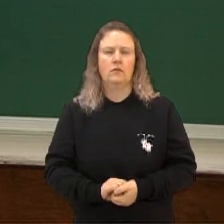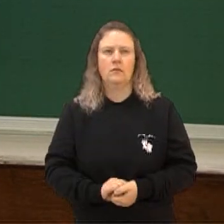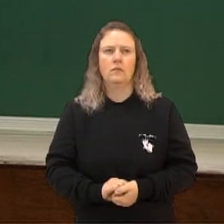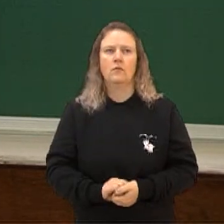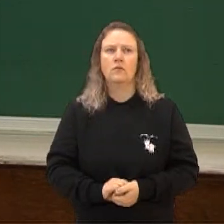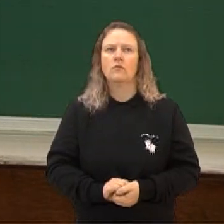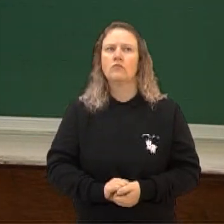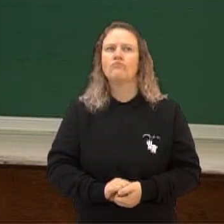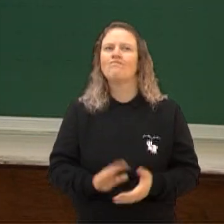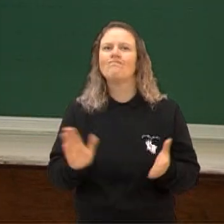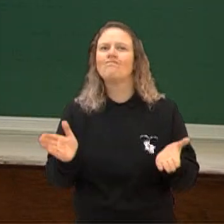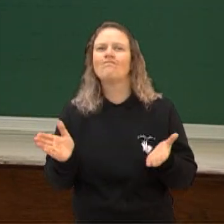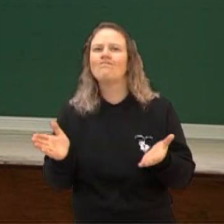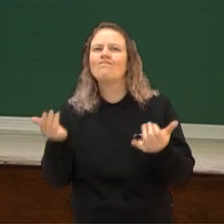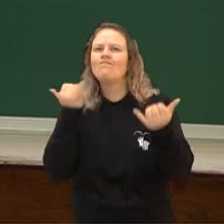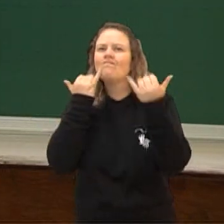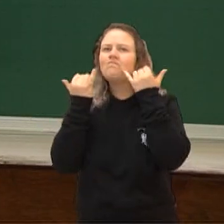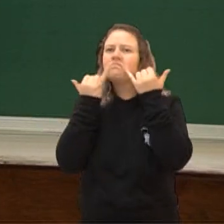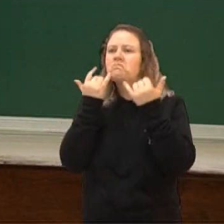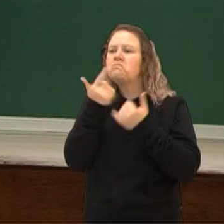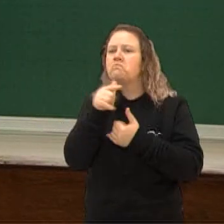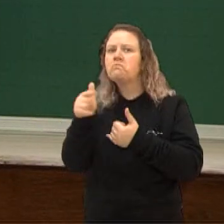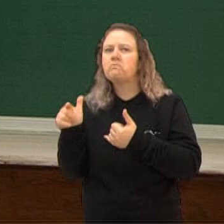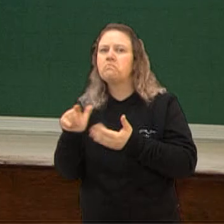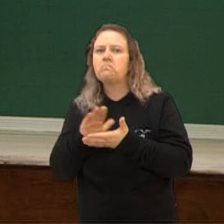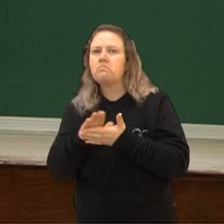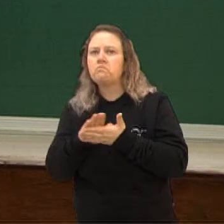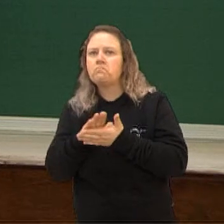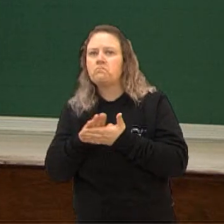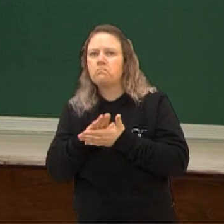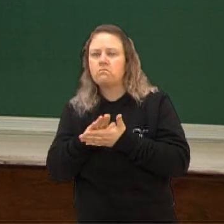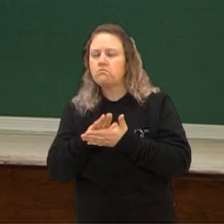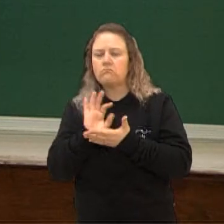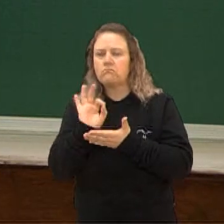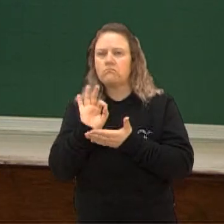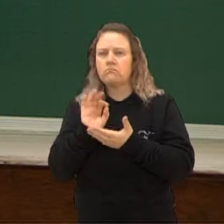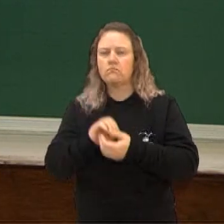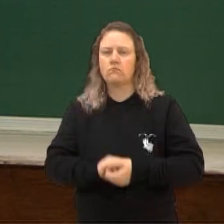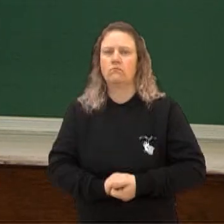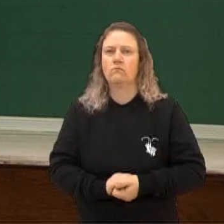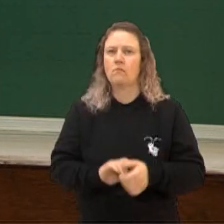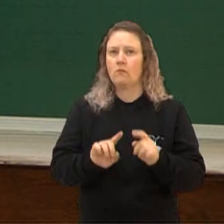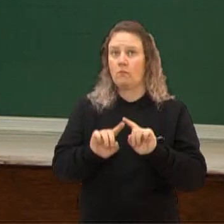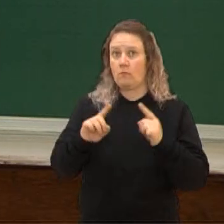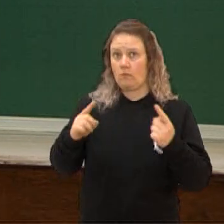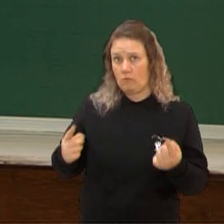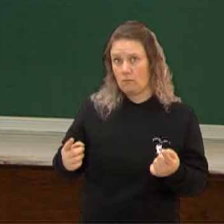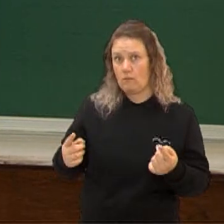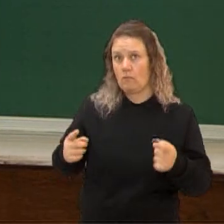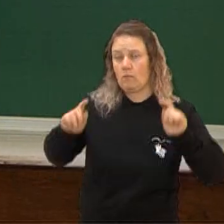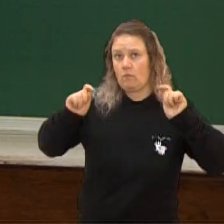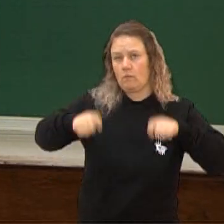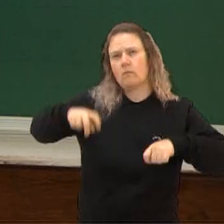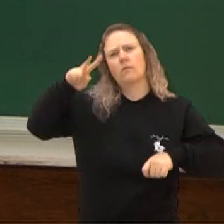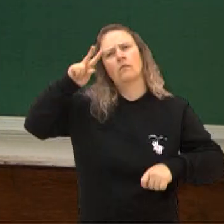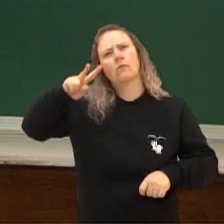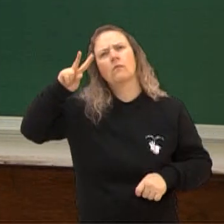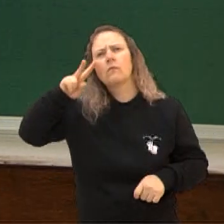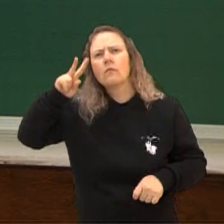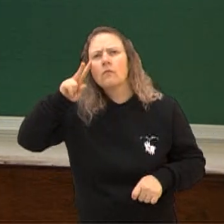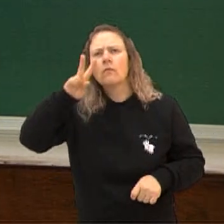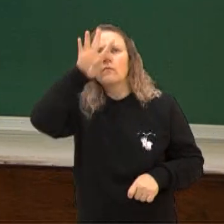ele não foi fornecido, né? Qual é o seno de 60 graus. Mas, você pode lembra lá